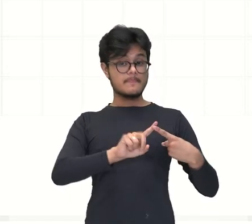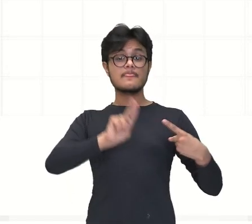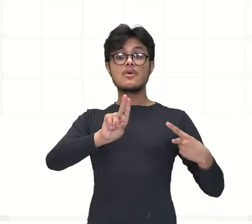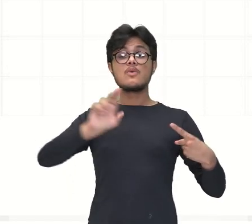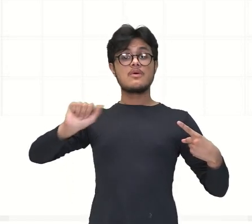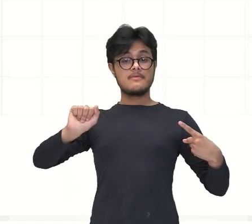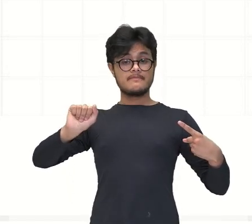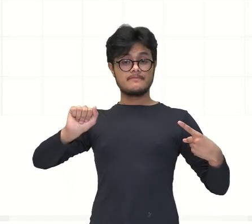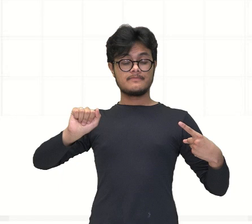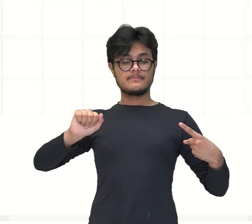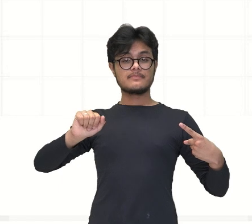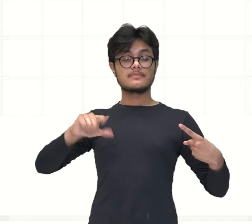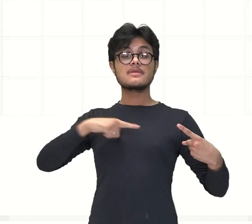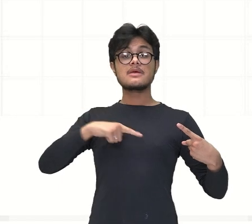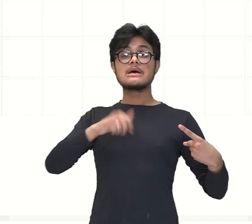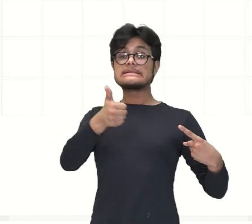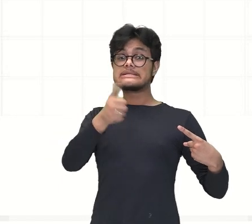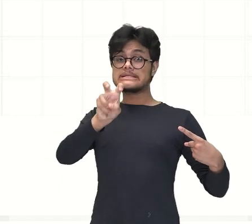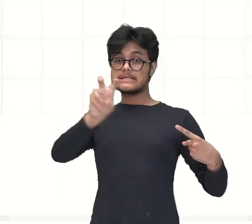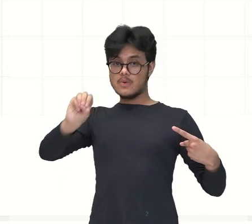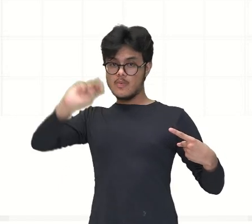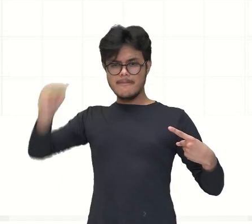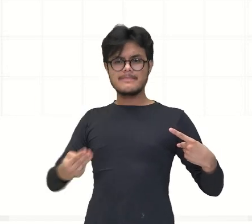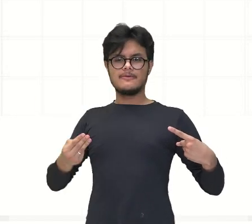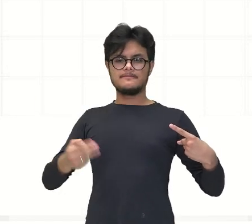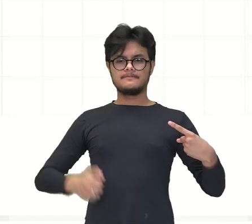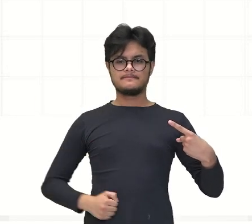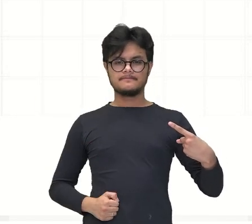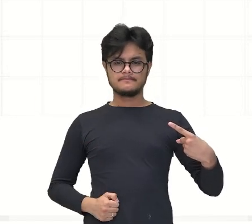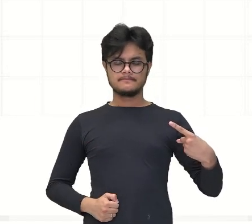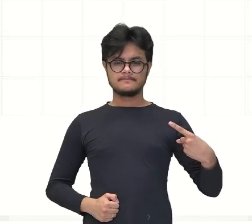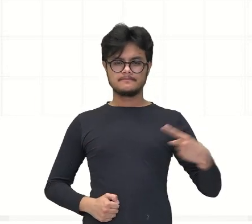astronômica, nós sabemos que equivale a